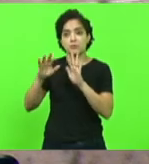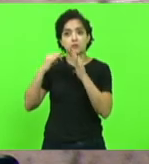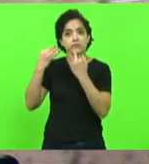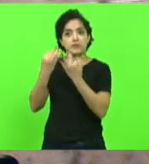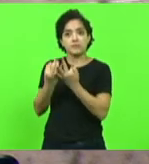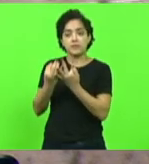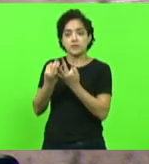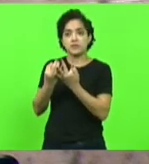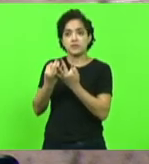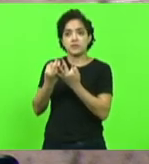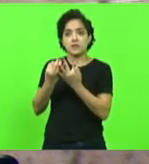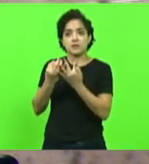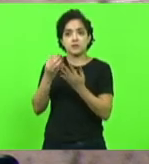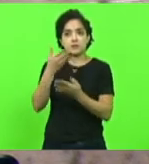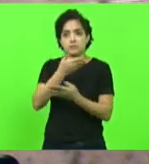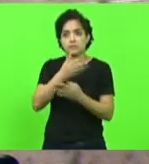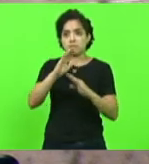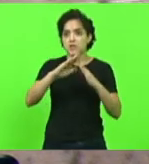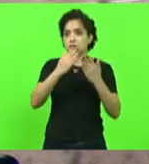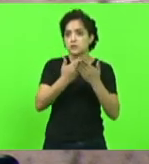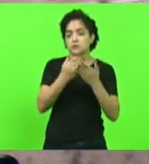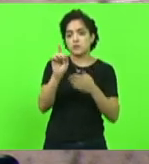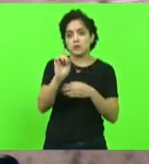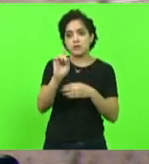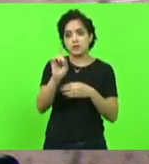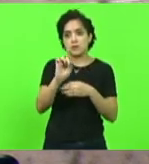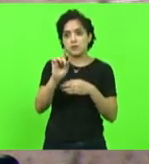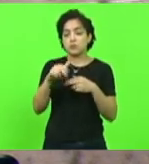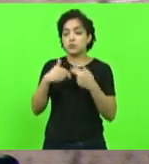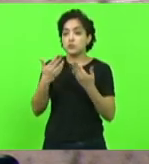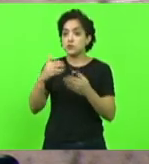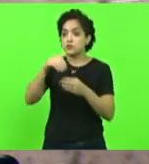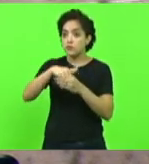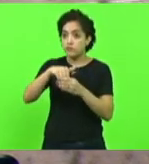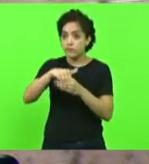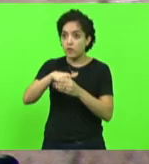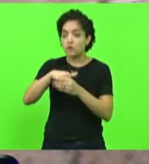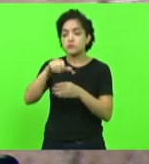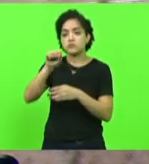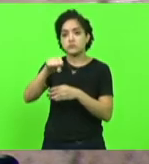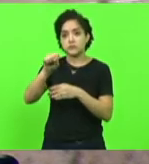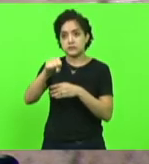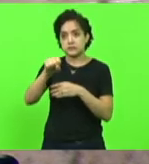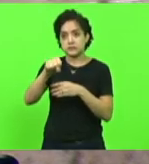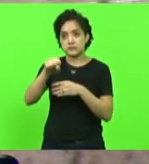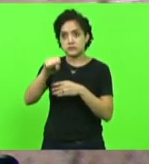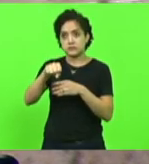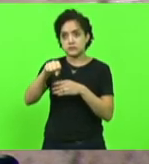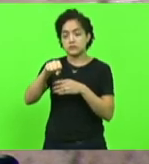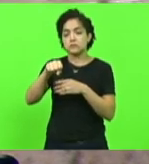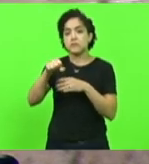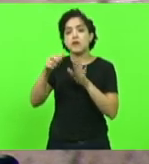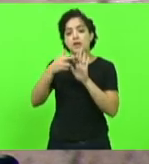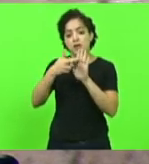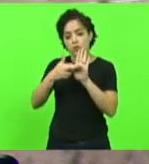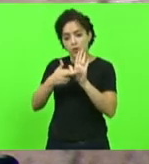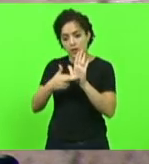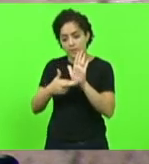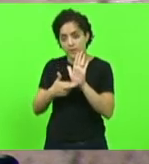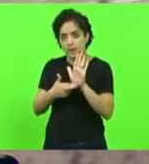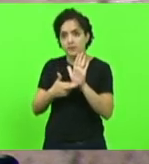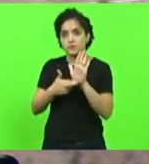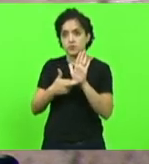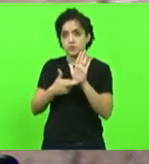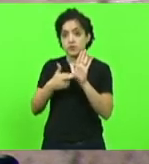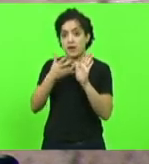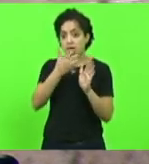não são do Estado. Por isso, volto aqui em caminho para sim, para que a gente regulamente essas pessoas que querem,